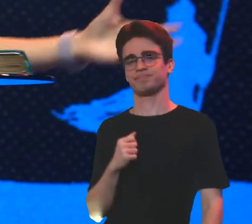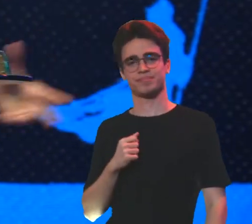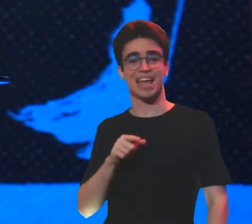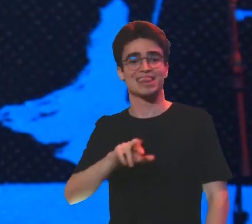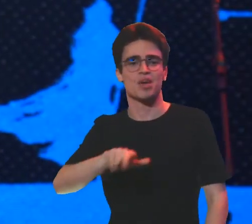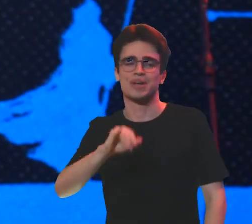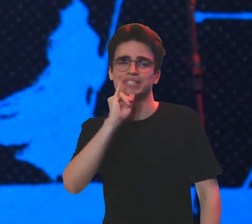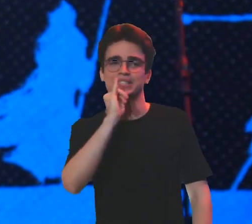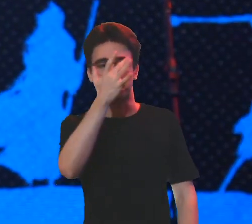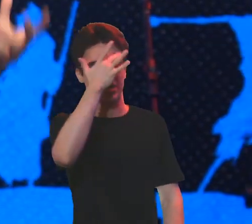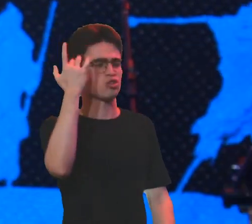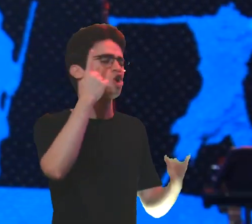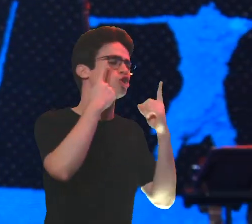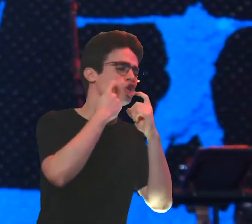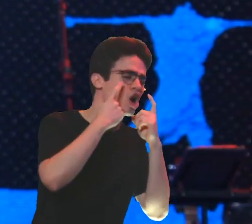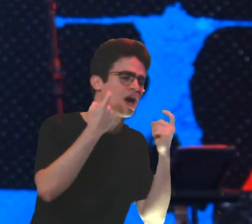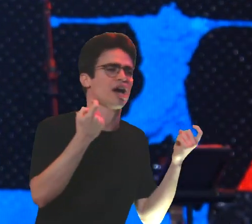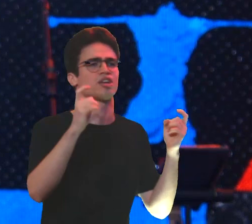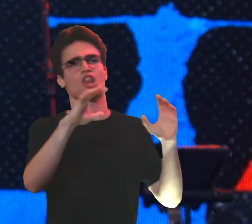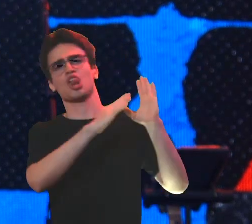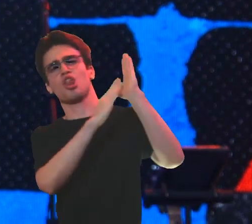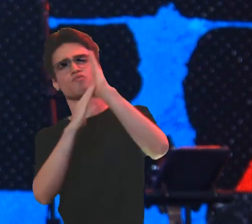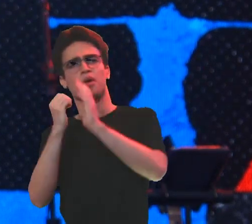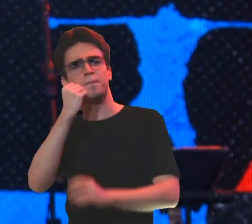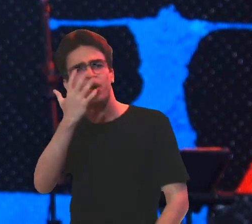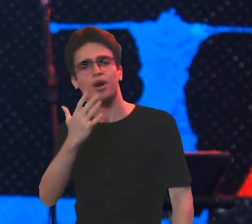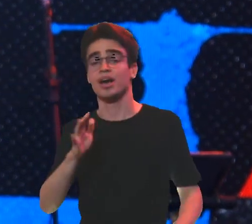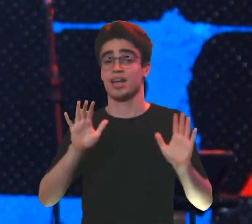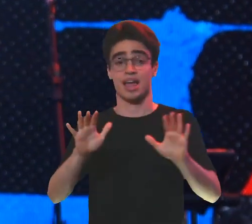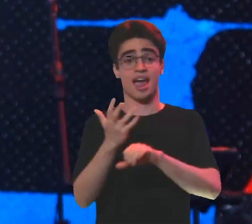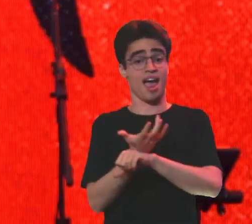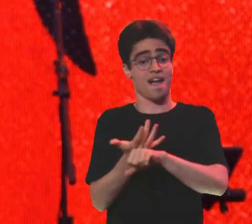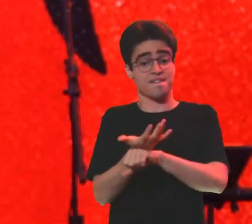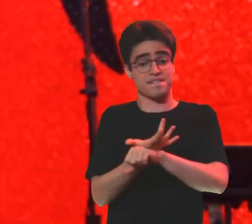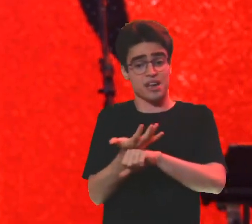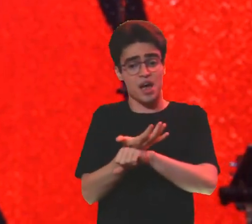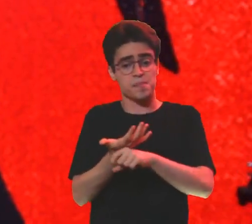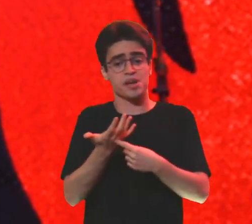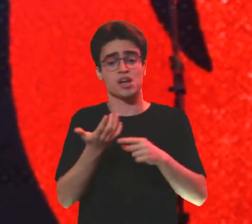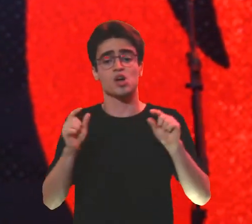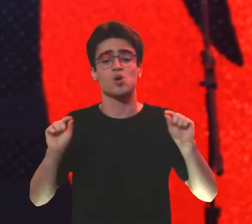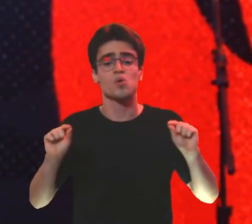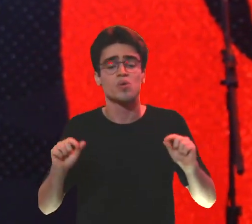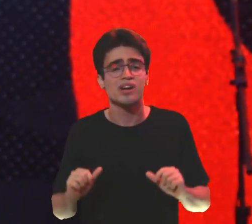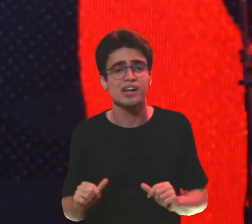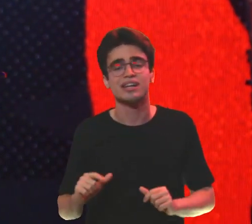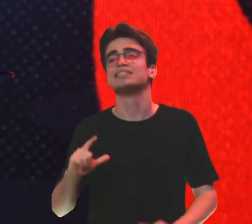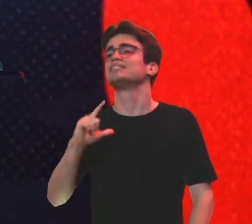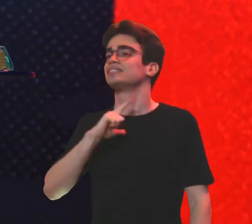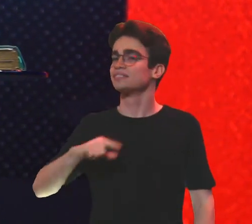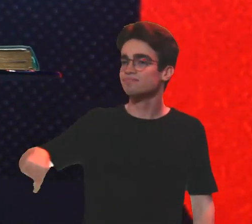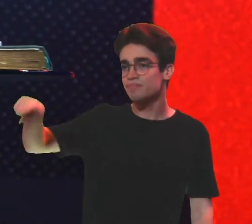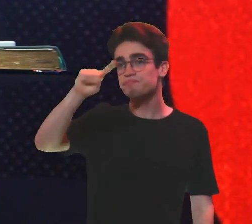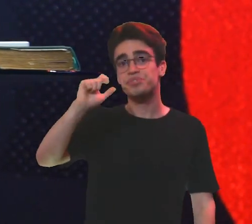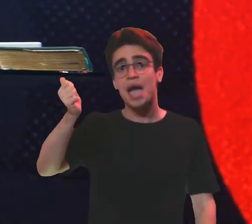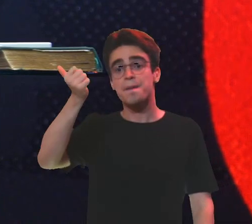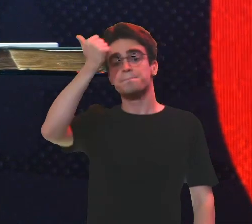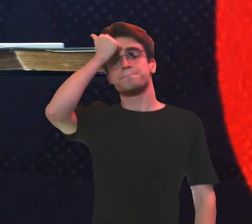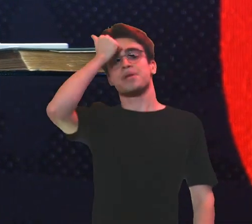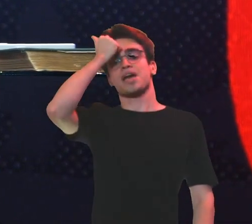pessoas chorando ou por um louvor muito bom. Avivamento é quando existe uma onda de